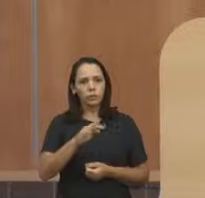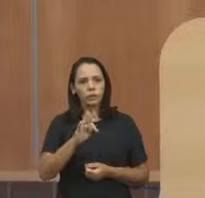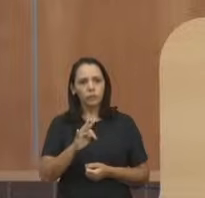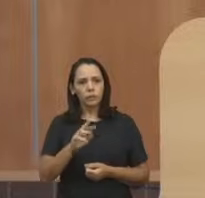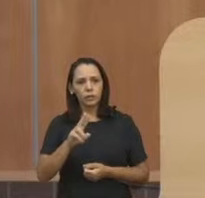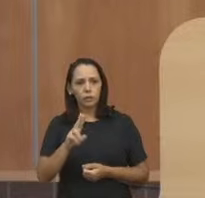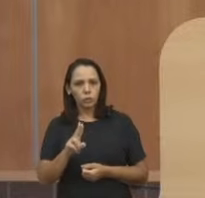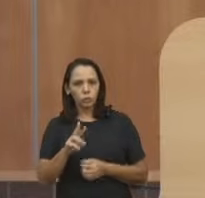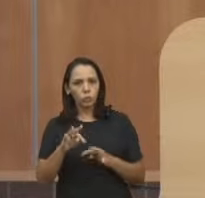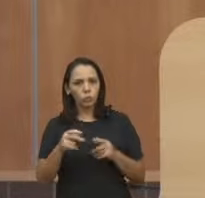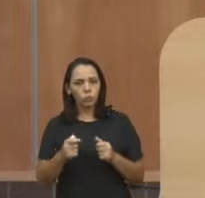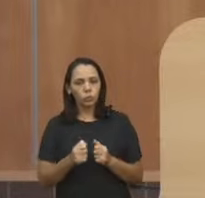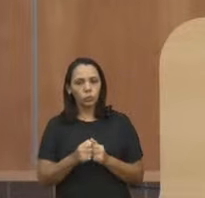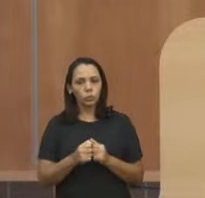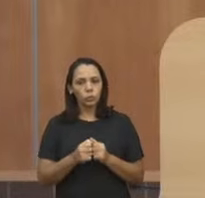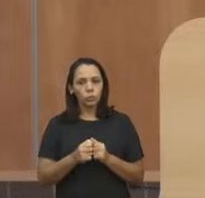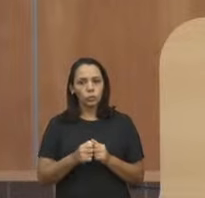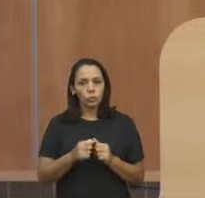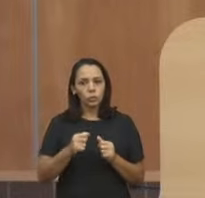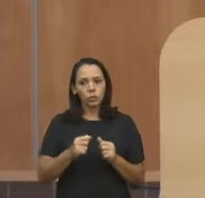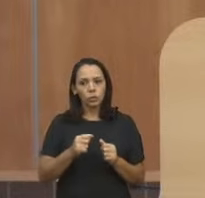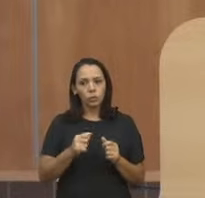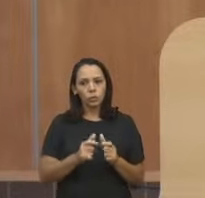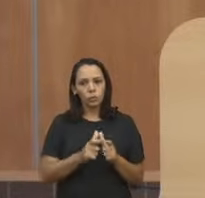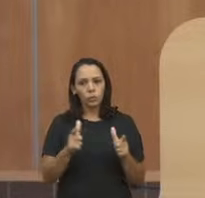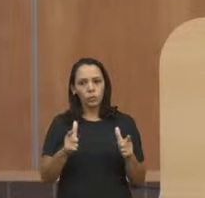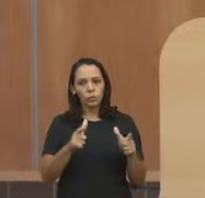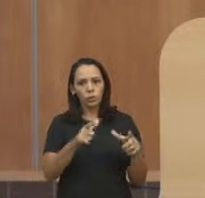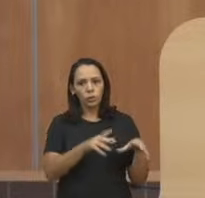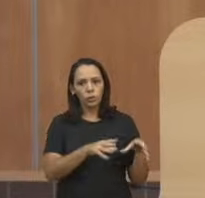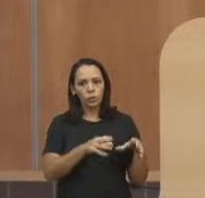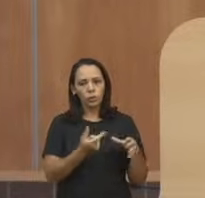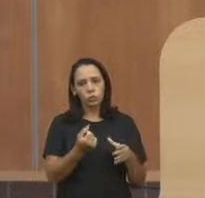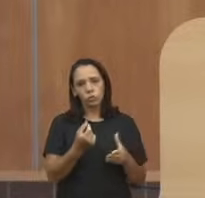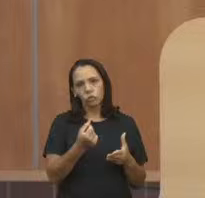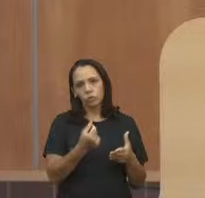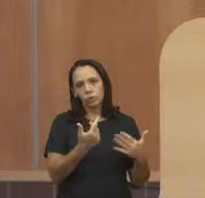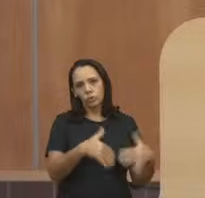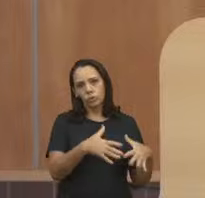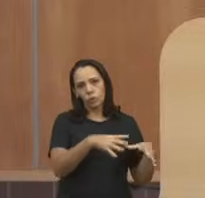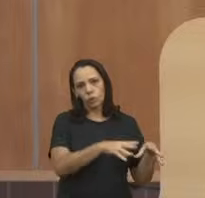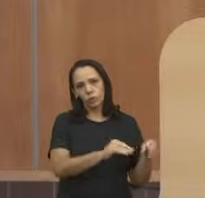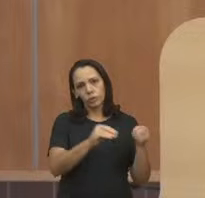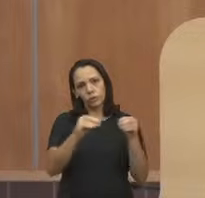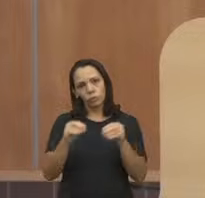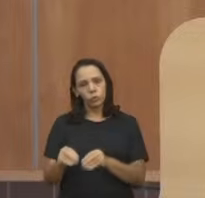esses tributos municipais. Então, a maior parte das suplementações é feita no início do ano. A tendência é que...